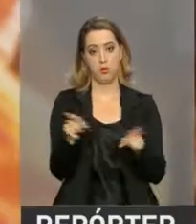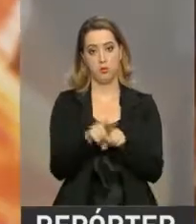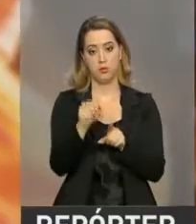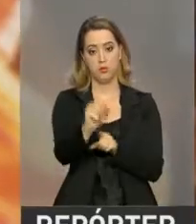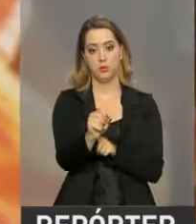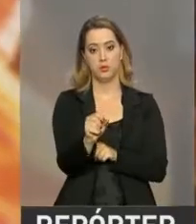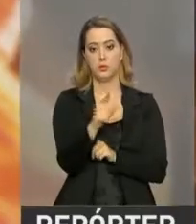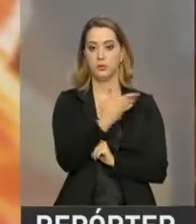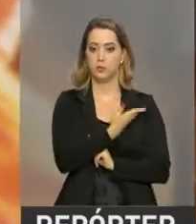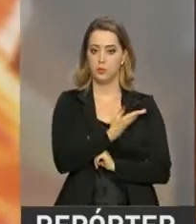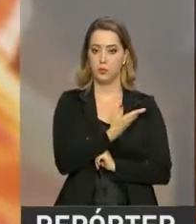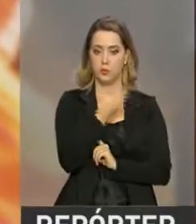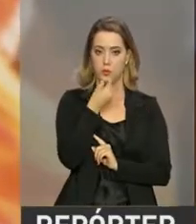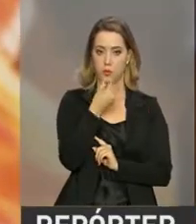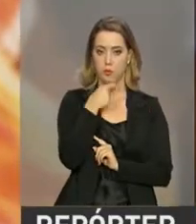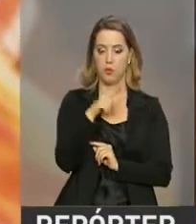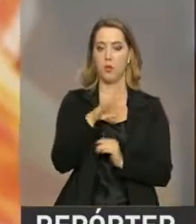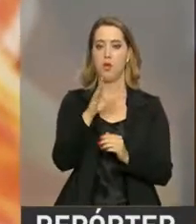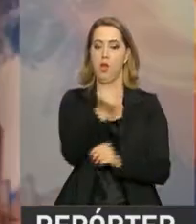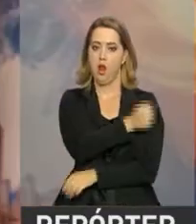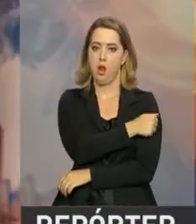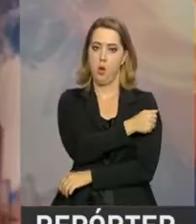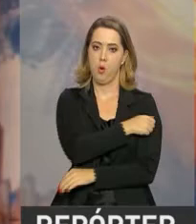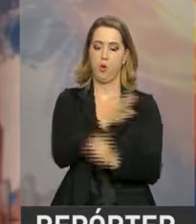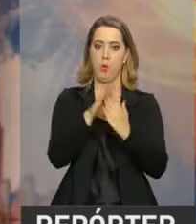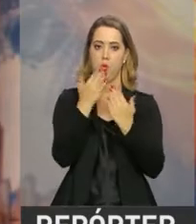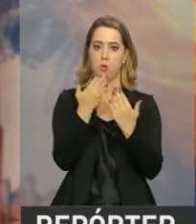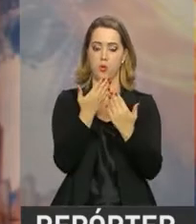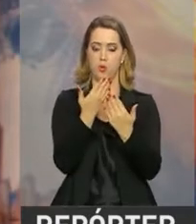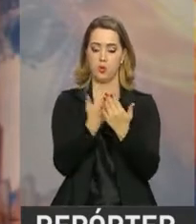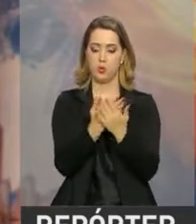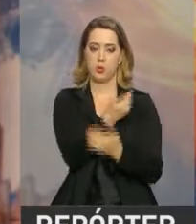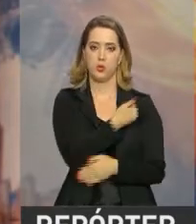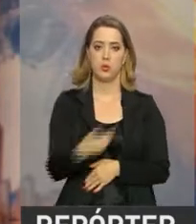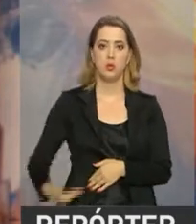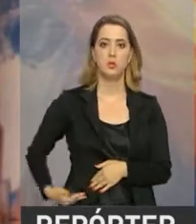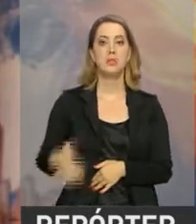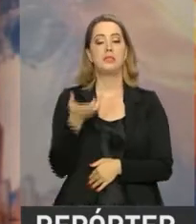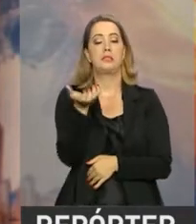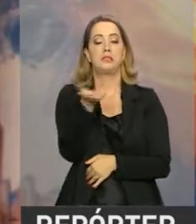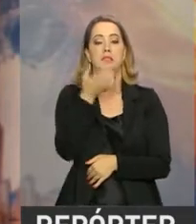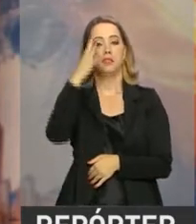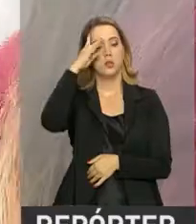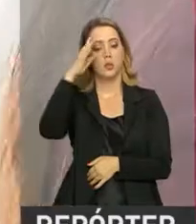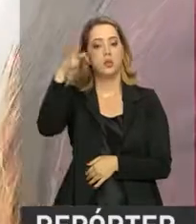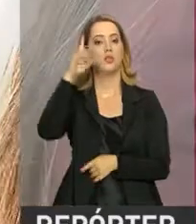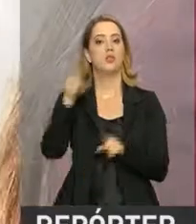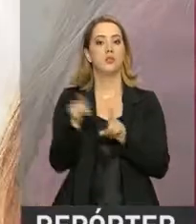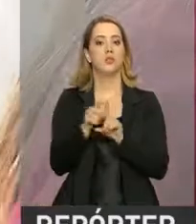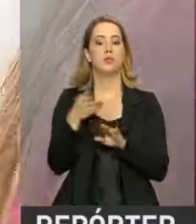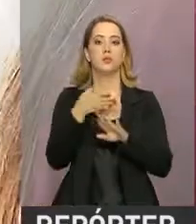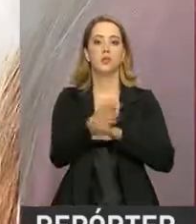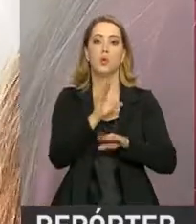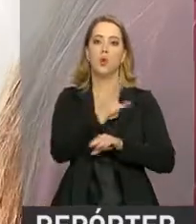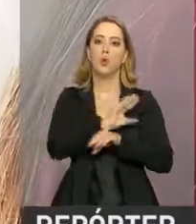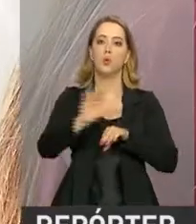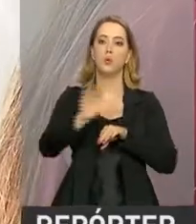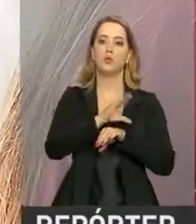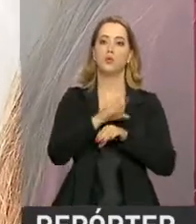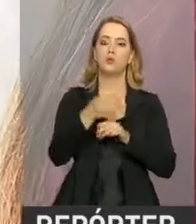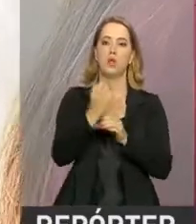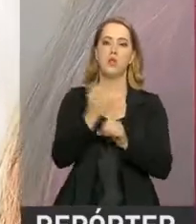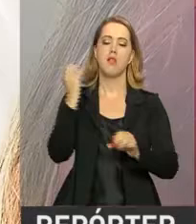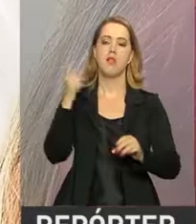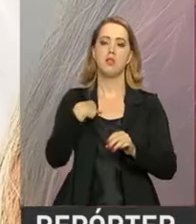o lucas é aluno de escola pública e sonha em cursar engenharia mecânica é a terceira vez que ele vai fazer a